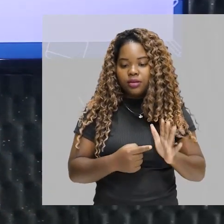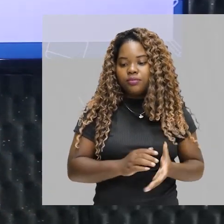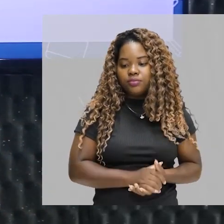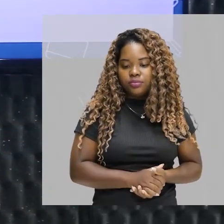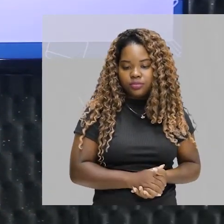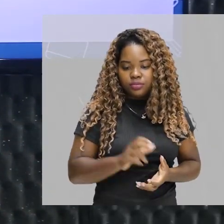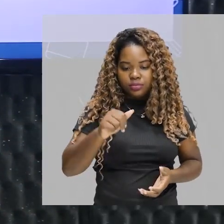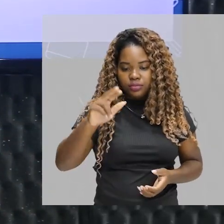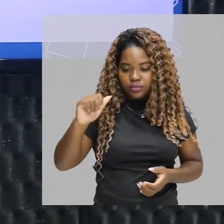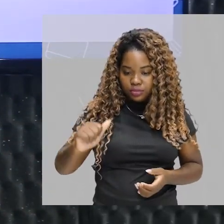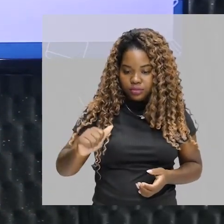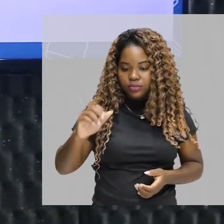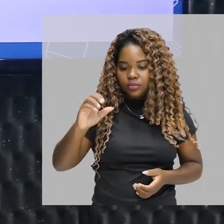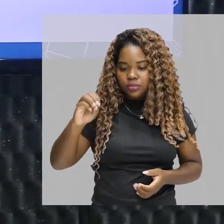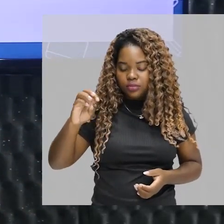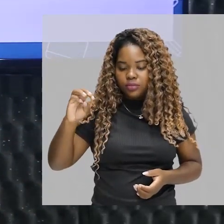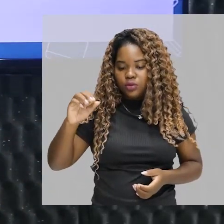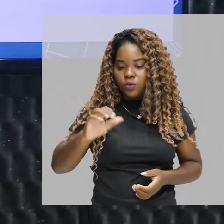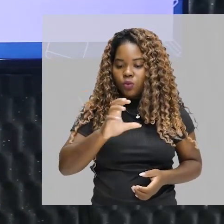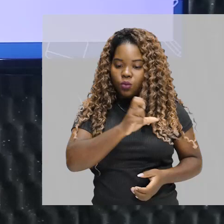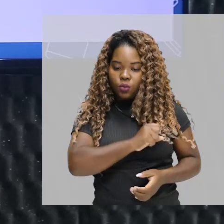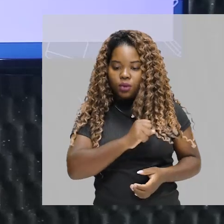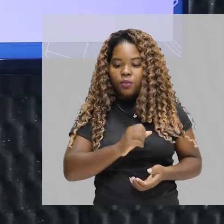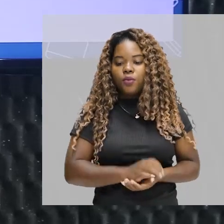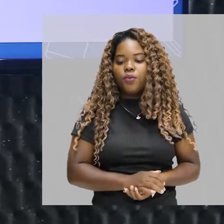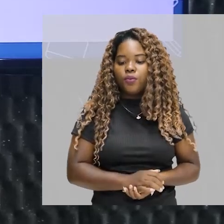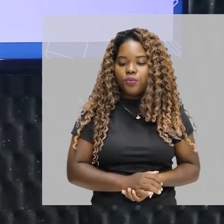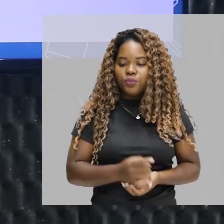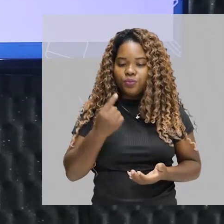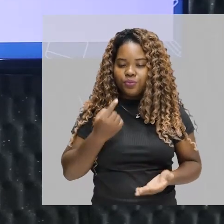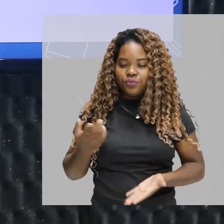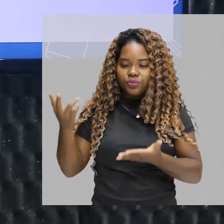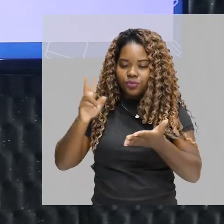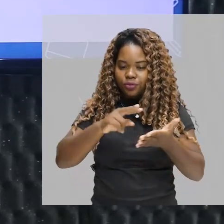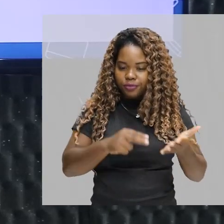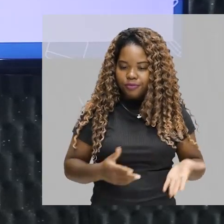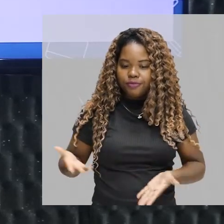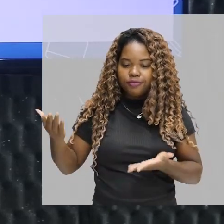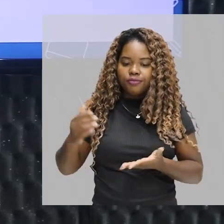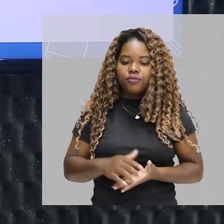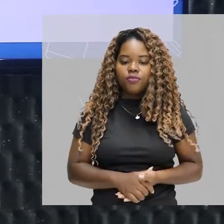personagem Ana do conto O Amor de Clarice Lispector. Acompanhe aí na tua tela.